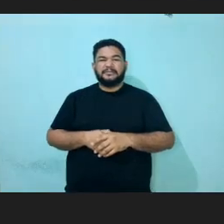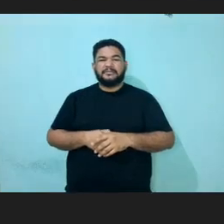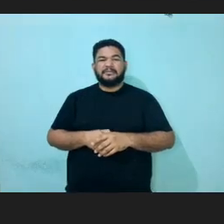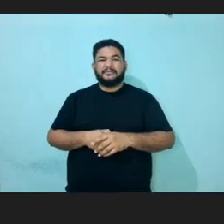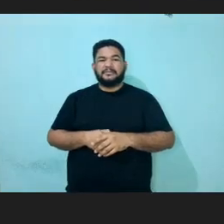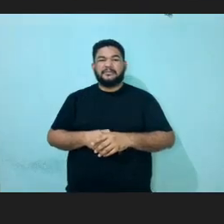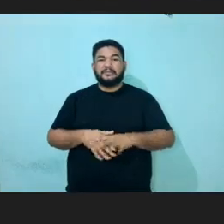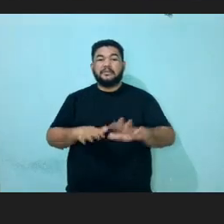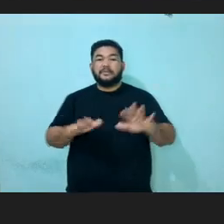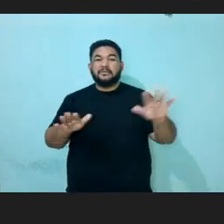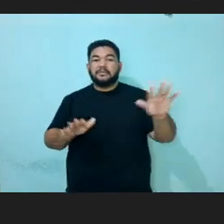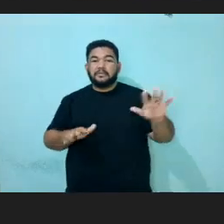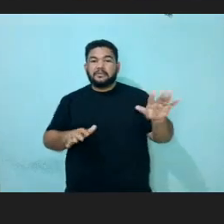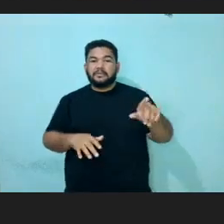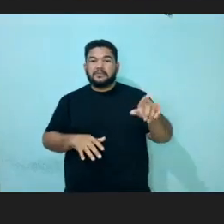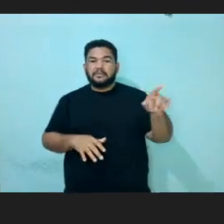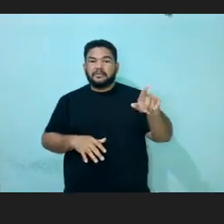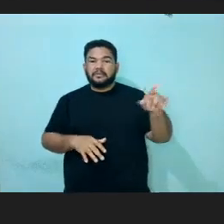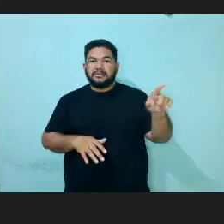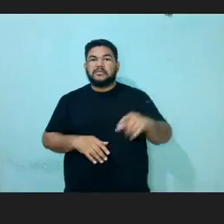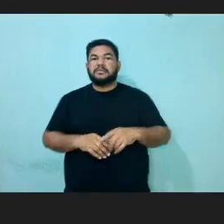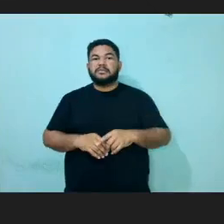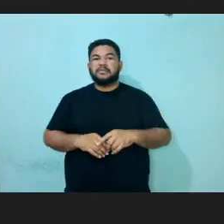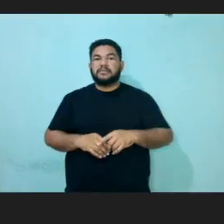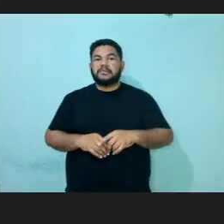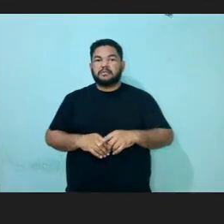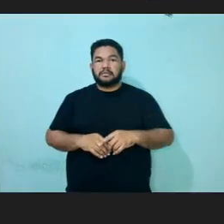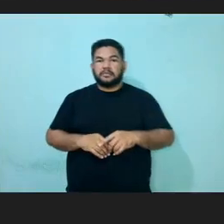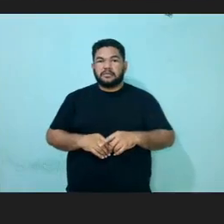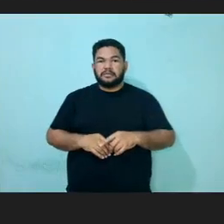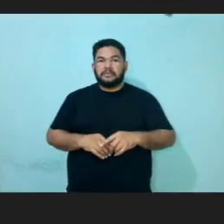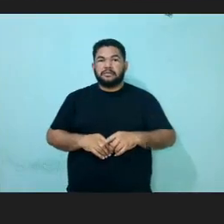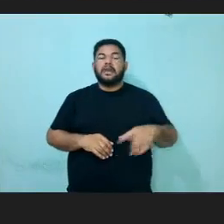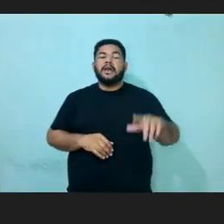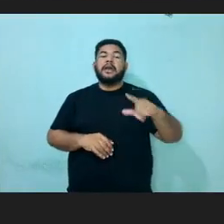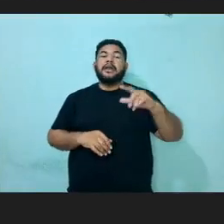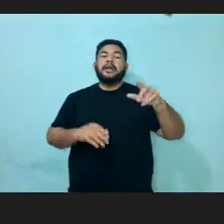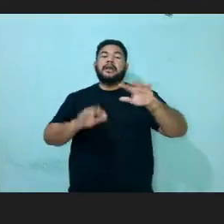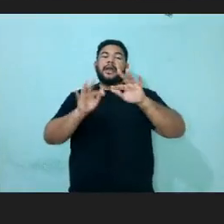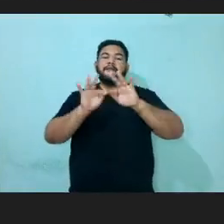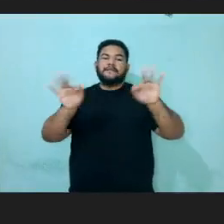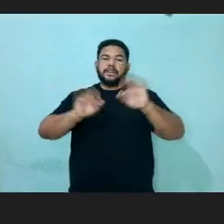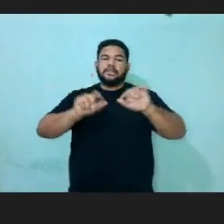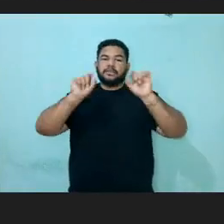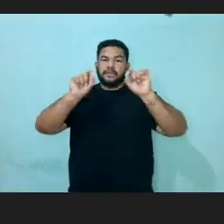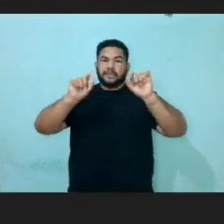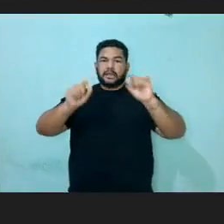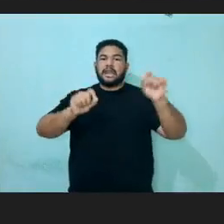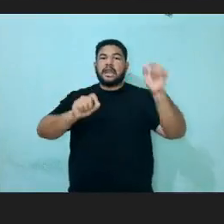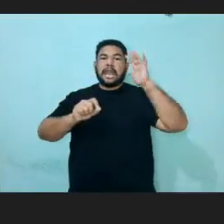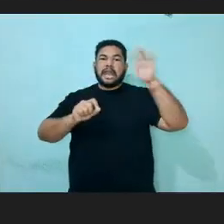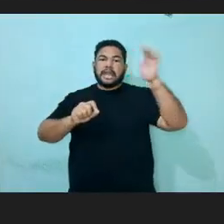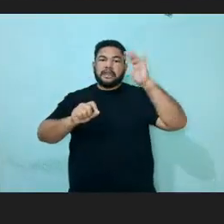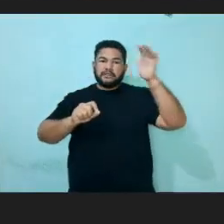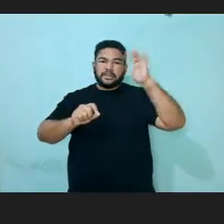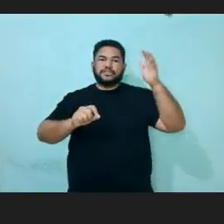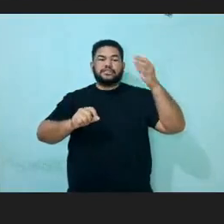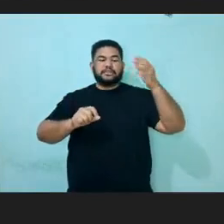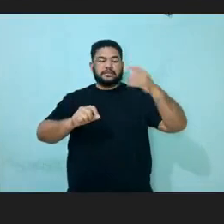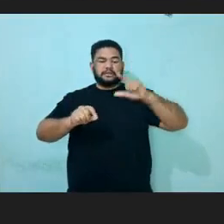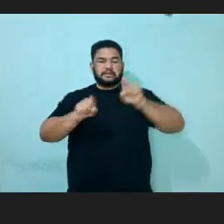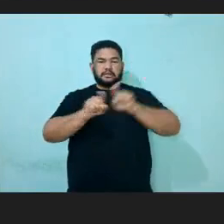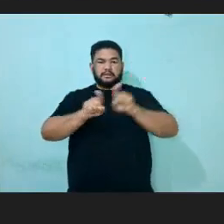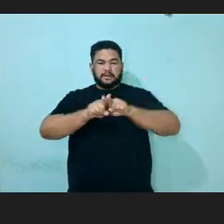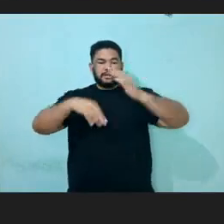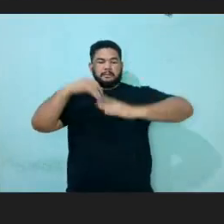Ana, tá. Refletir sobre a importância da prevenção e do autocuidado na futura prática